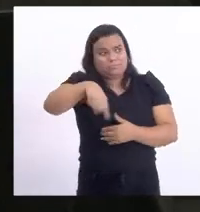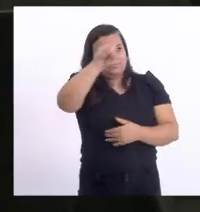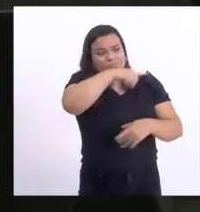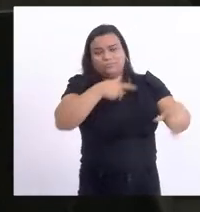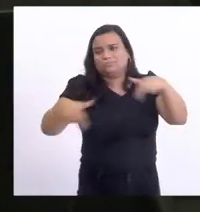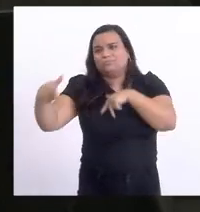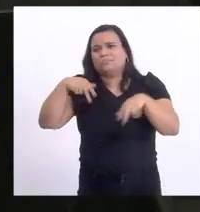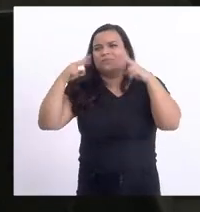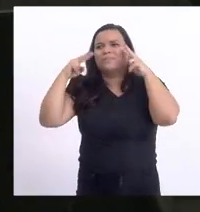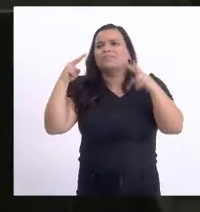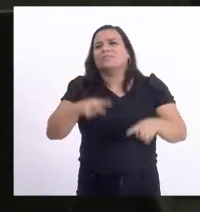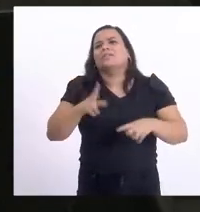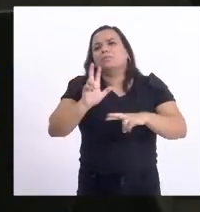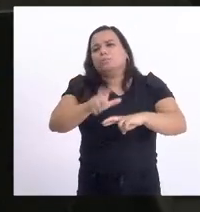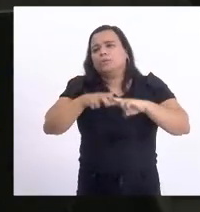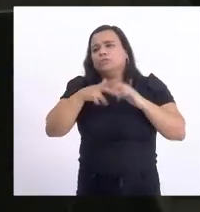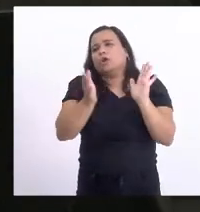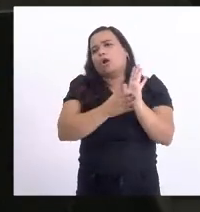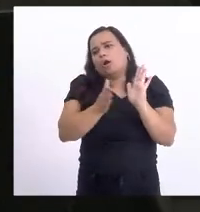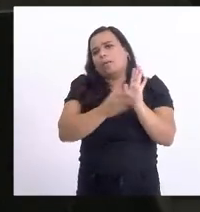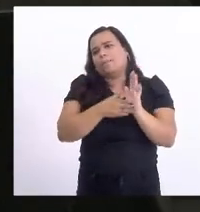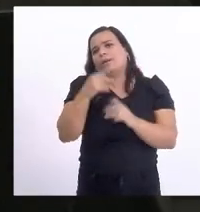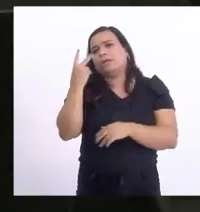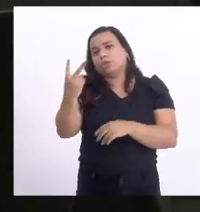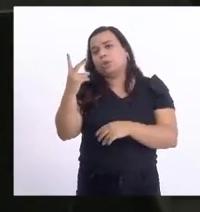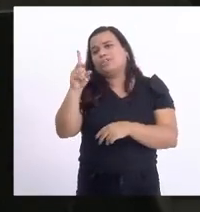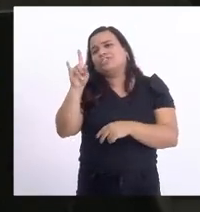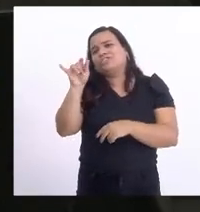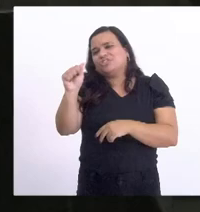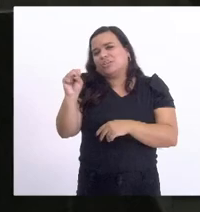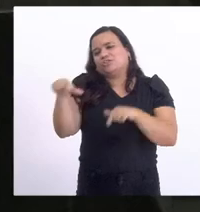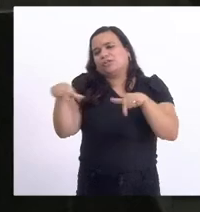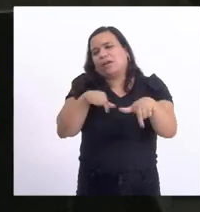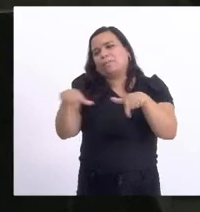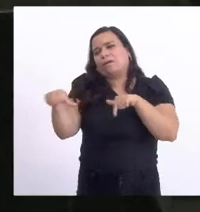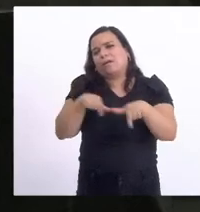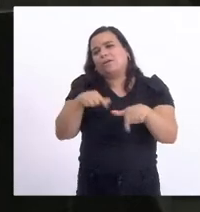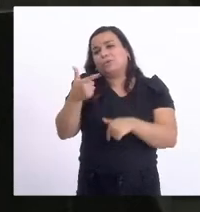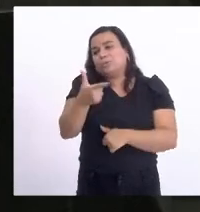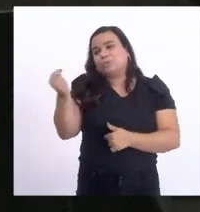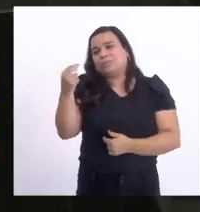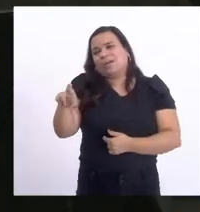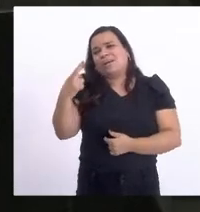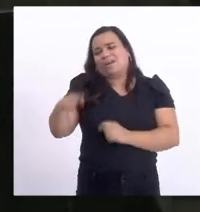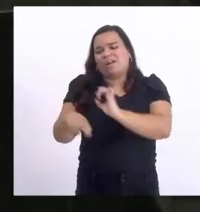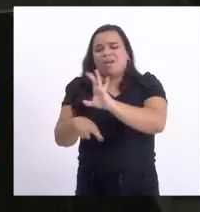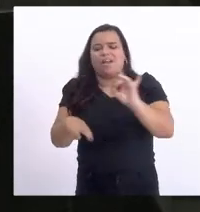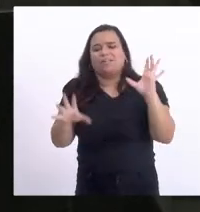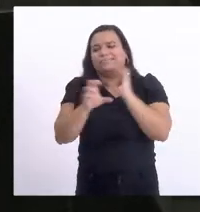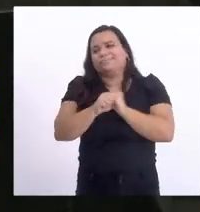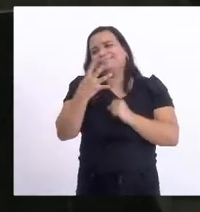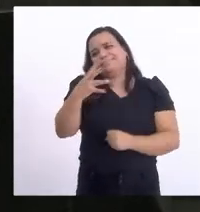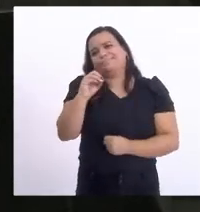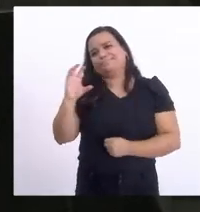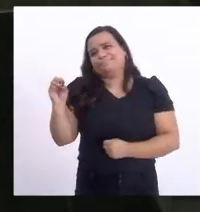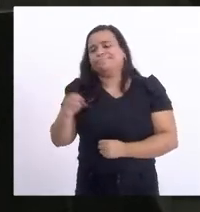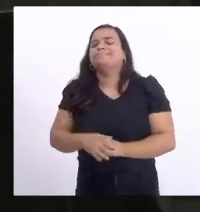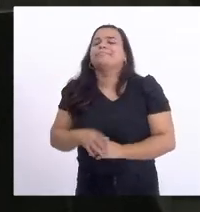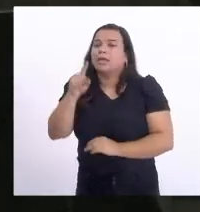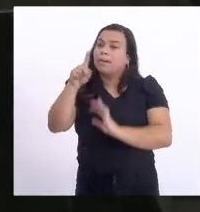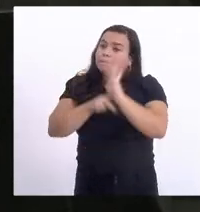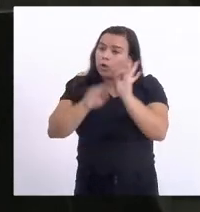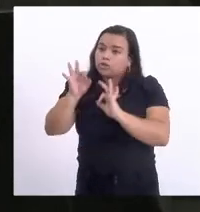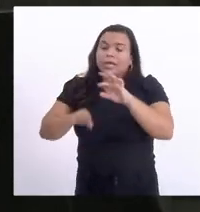cobrar 2 diárias de R$200. Esse projeto ele não advém apenas do tema do Moïse, afinal